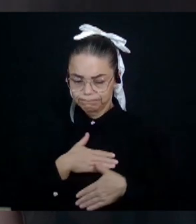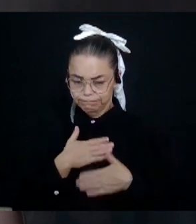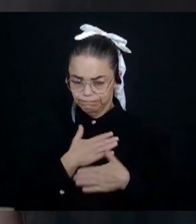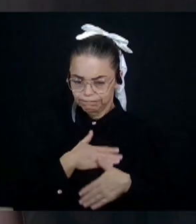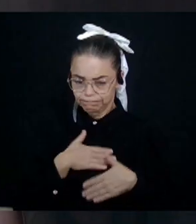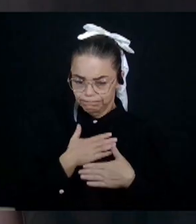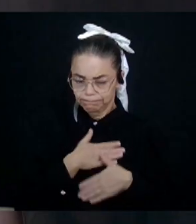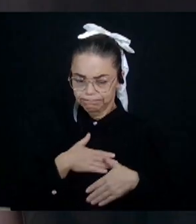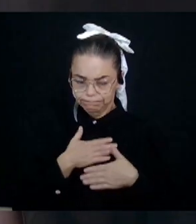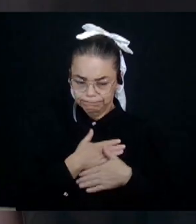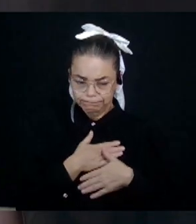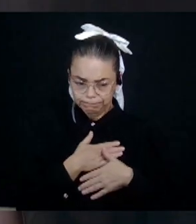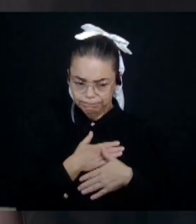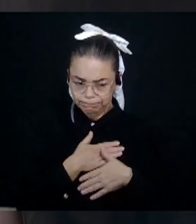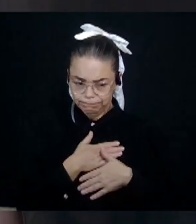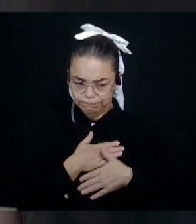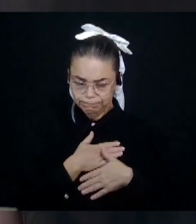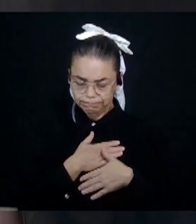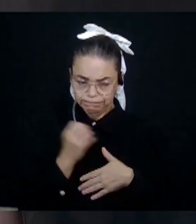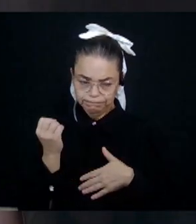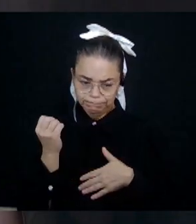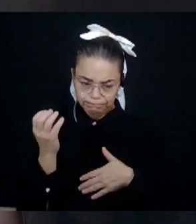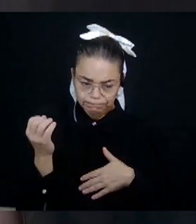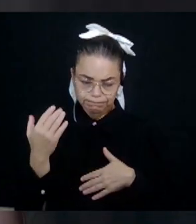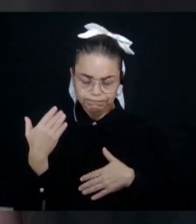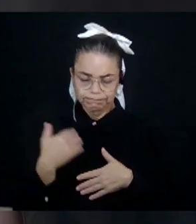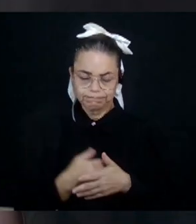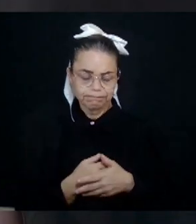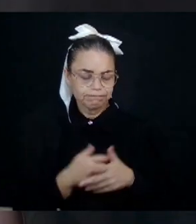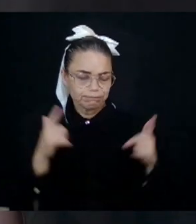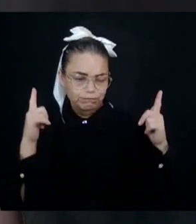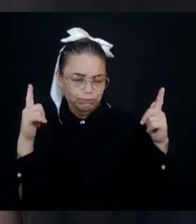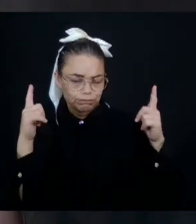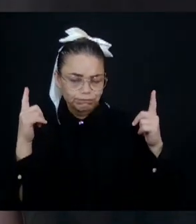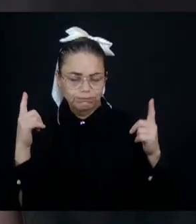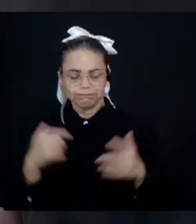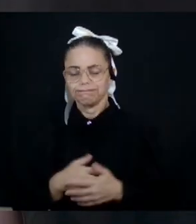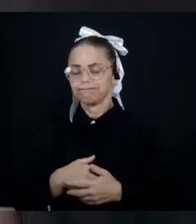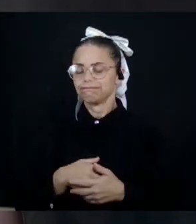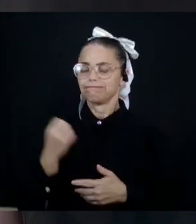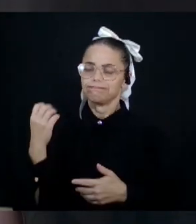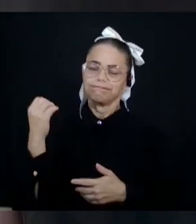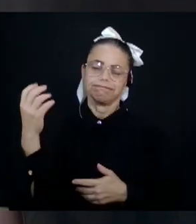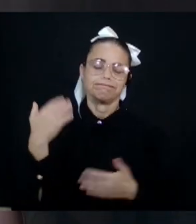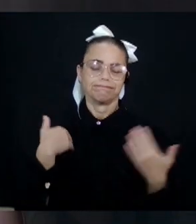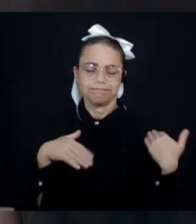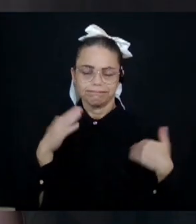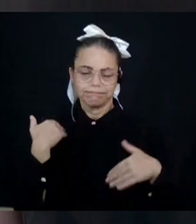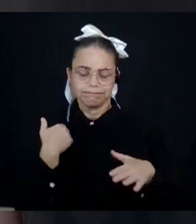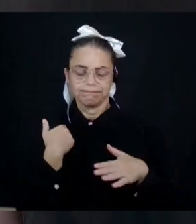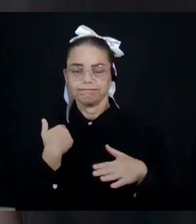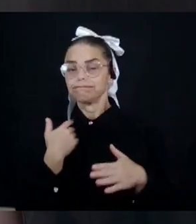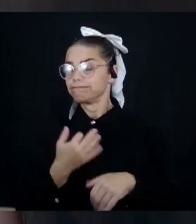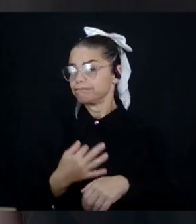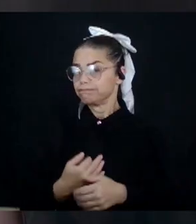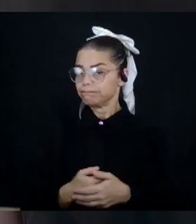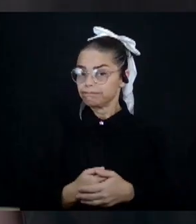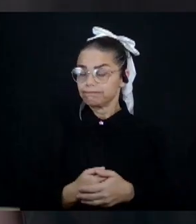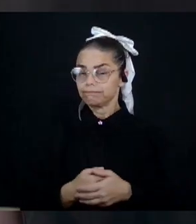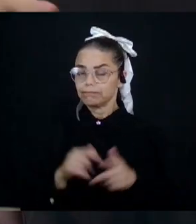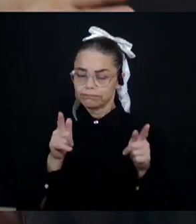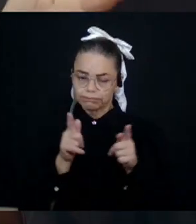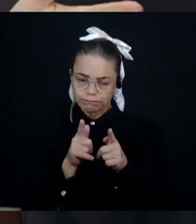de viagem, de descontração, que é um momento, né, que na nossa rotina é um momento pequeno e